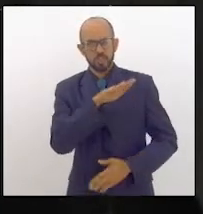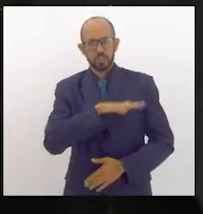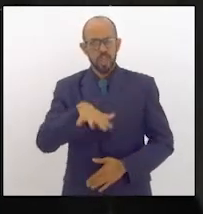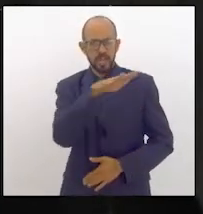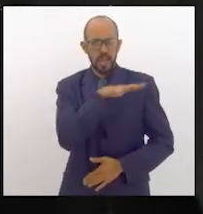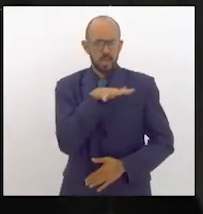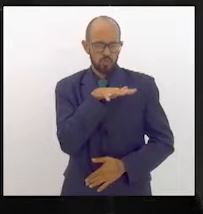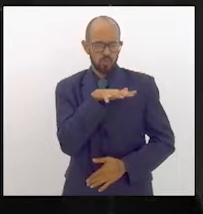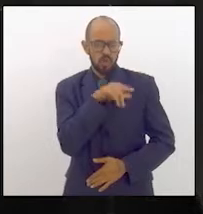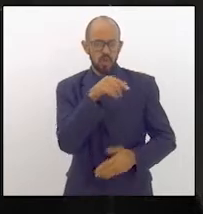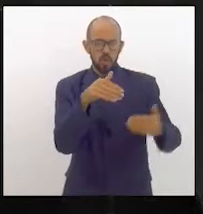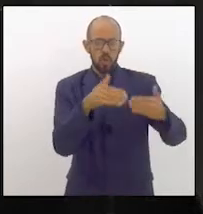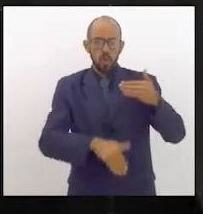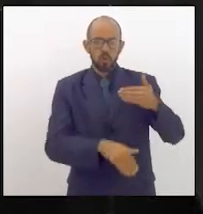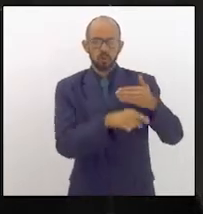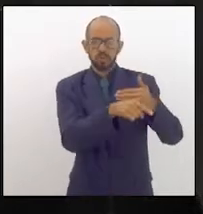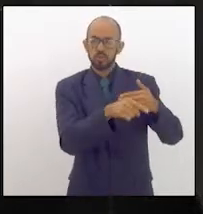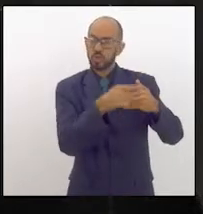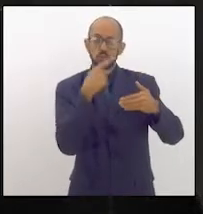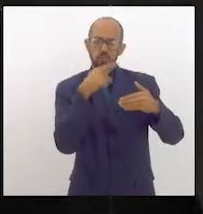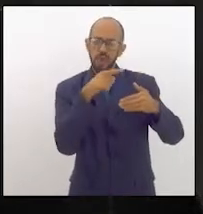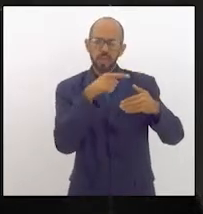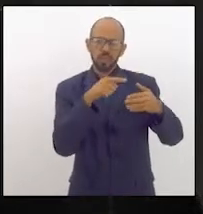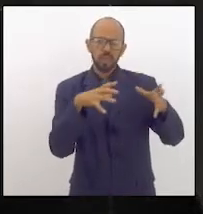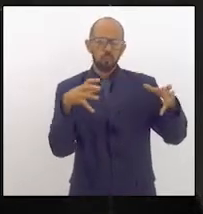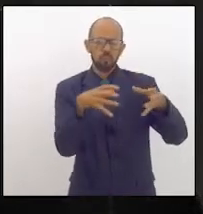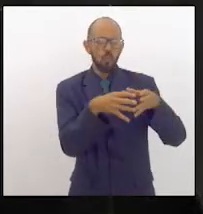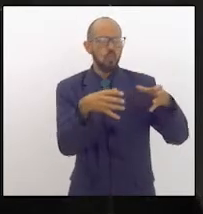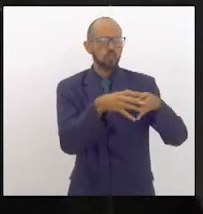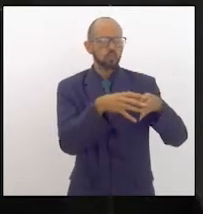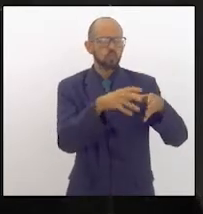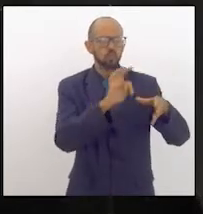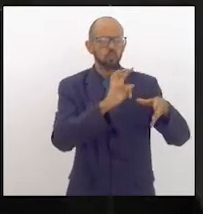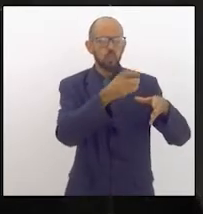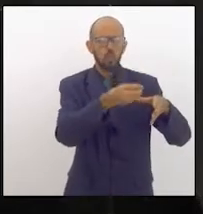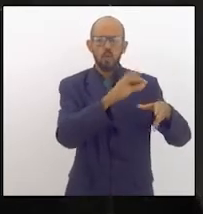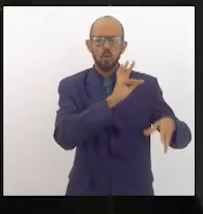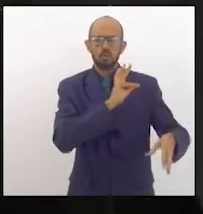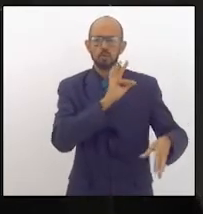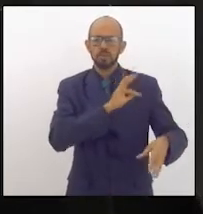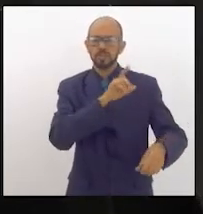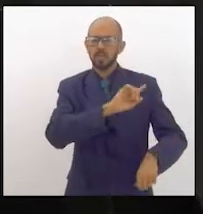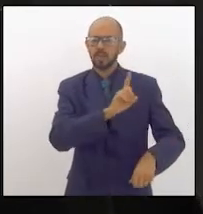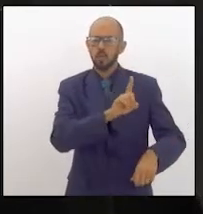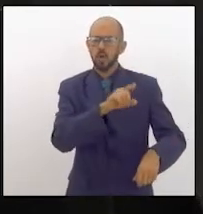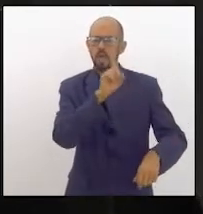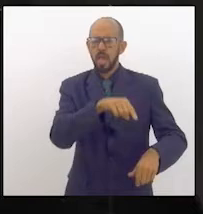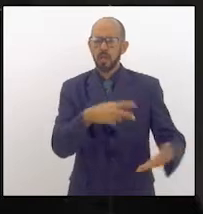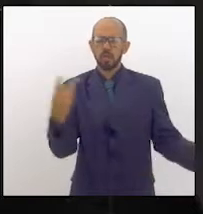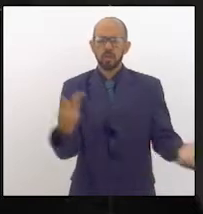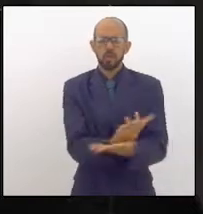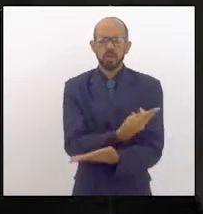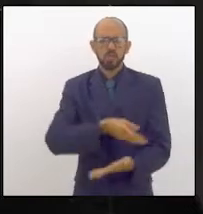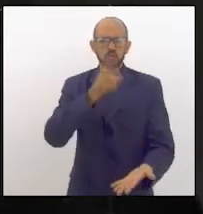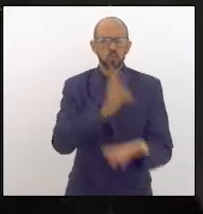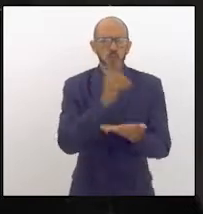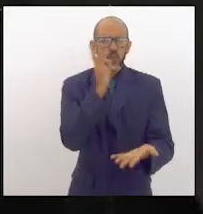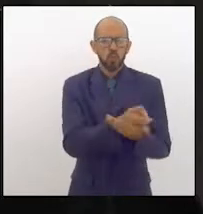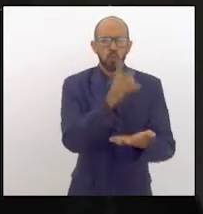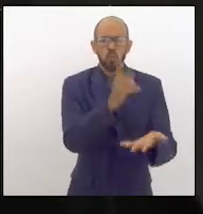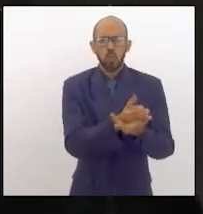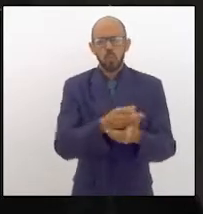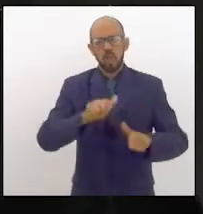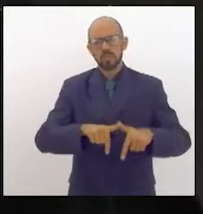conjunto dos policiais no no meter o conjunto das forças de segurança Eu prefiro a recorrência das operações policiais